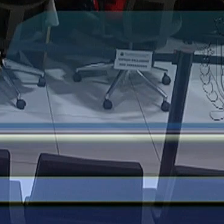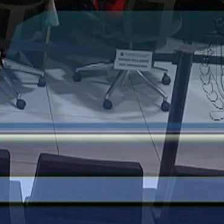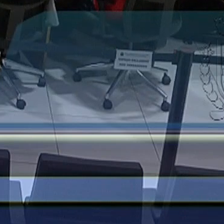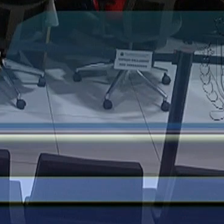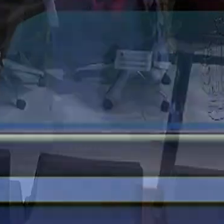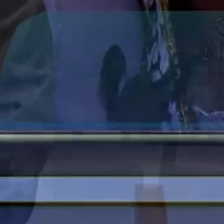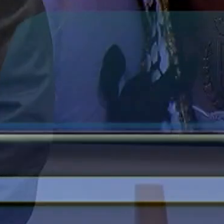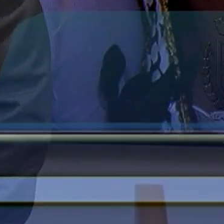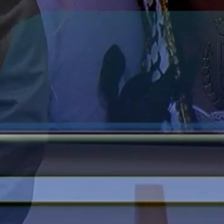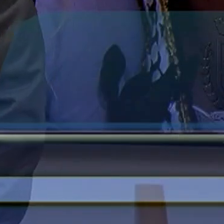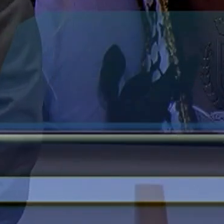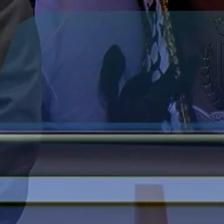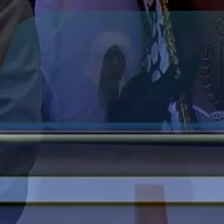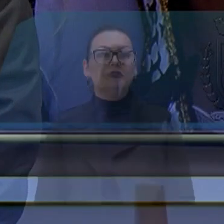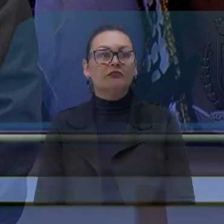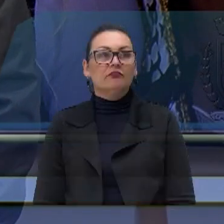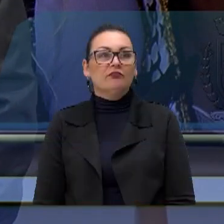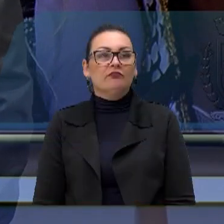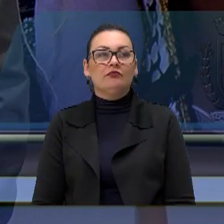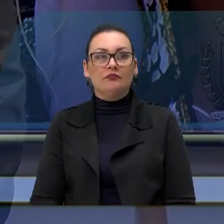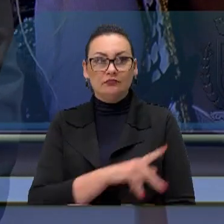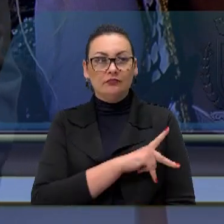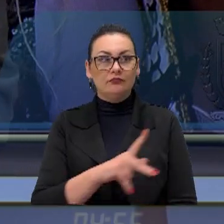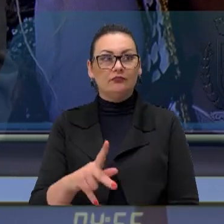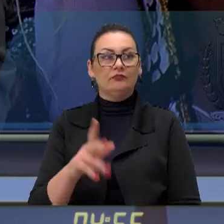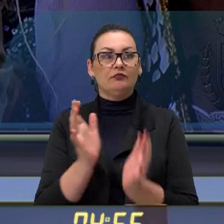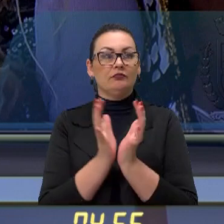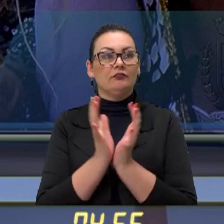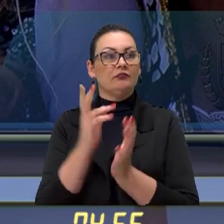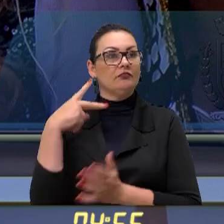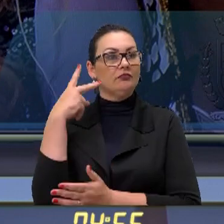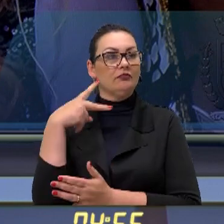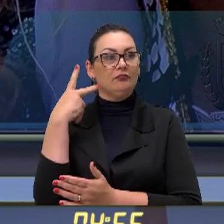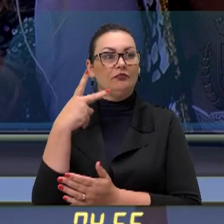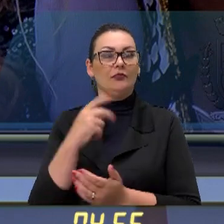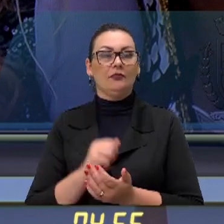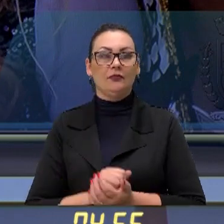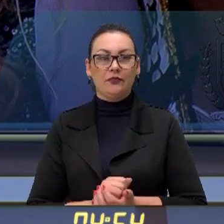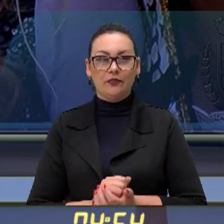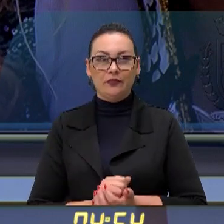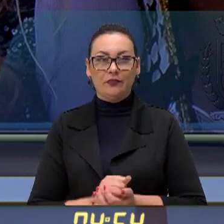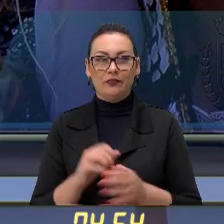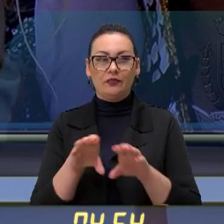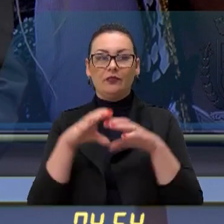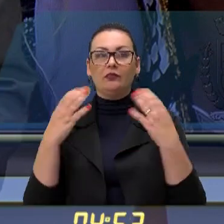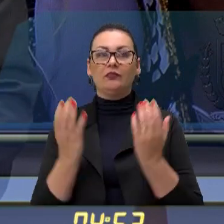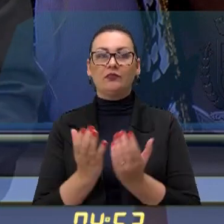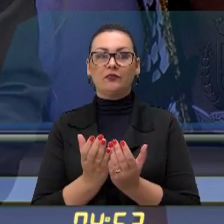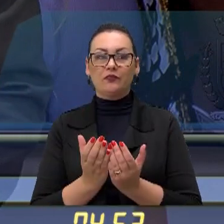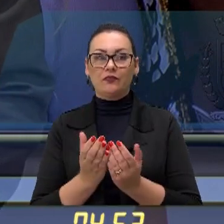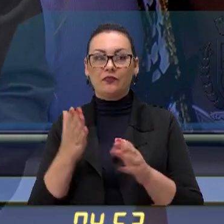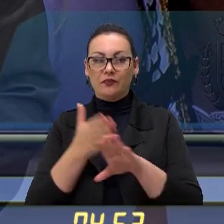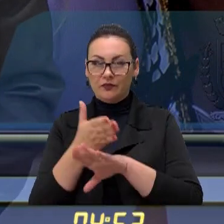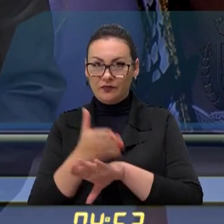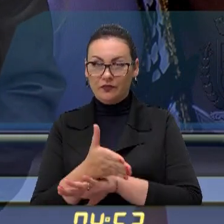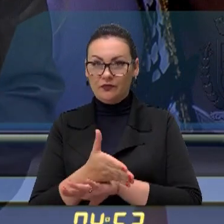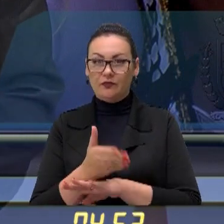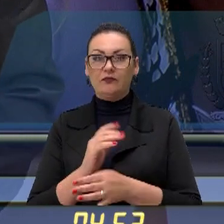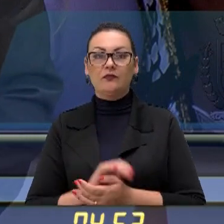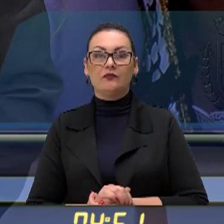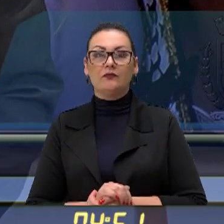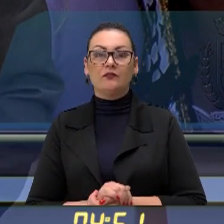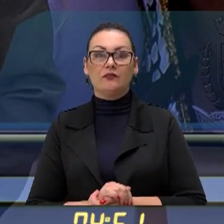Senhora presidente, colegas vereadores, colega vereadora, comunidade aqui presente,